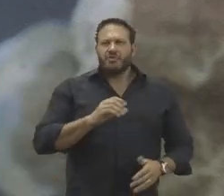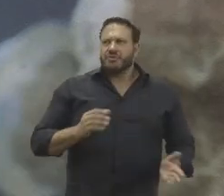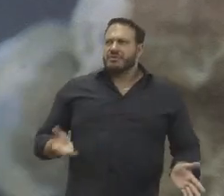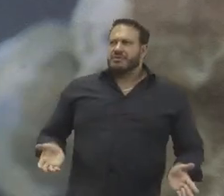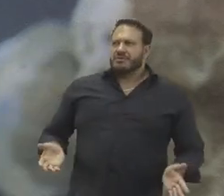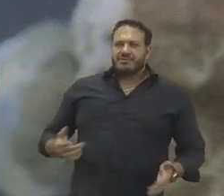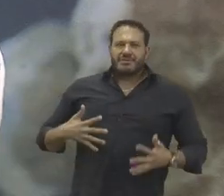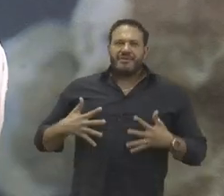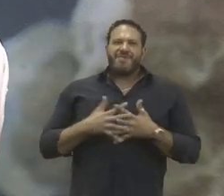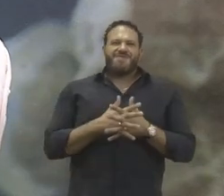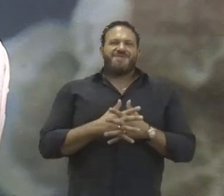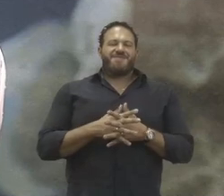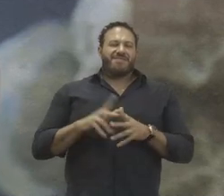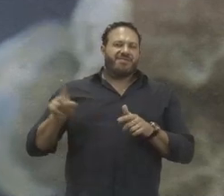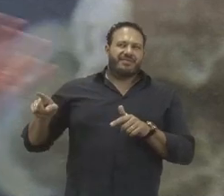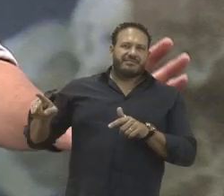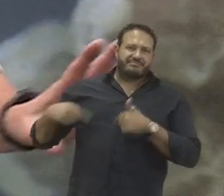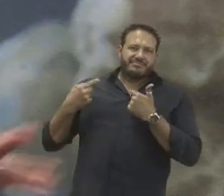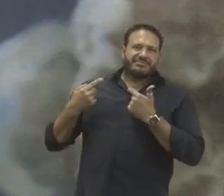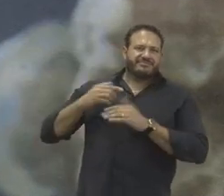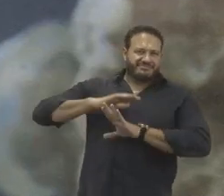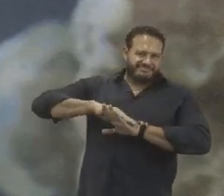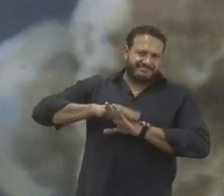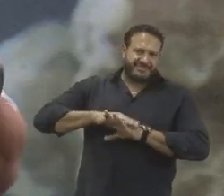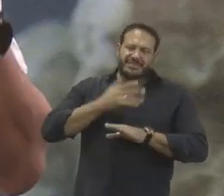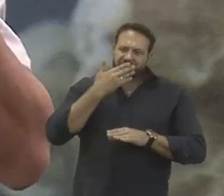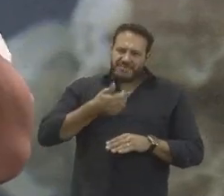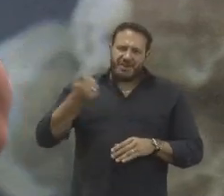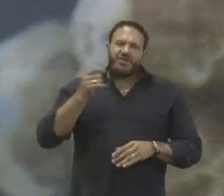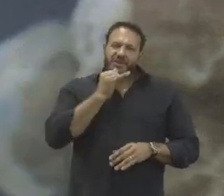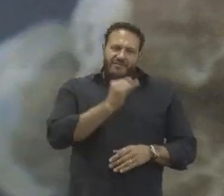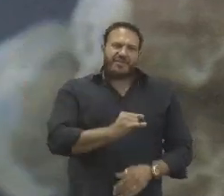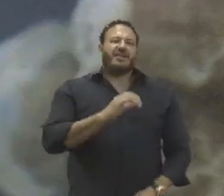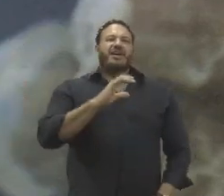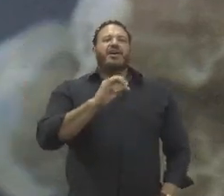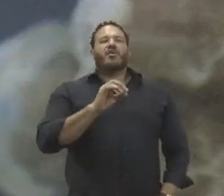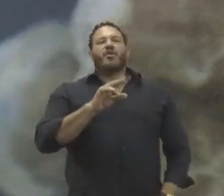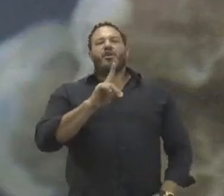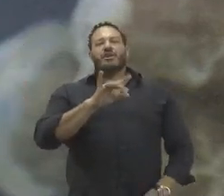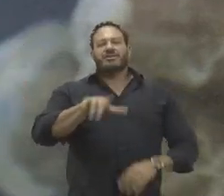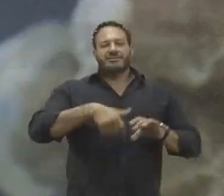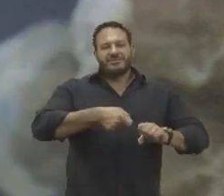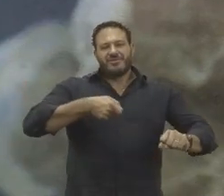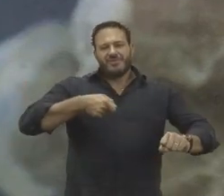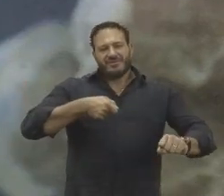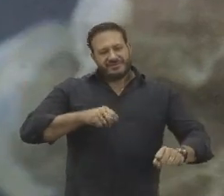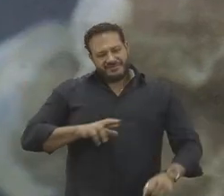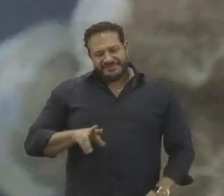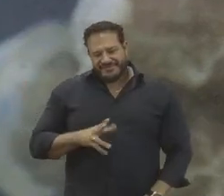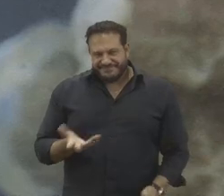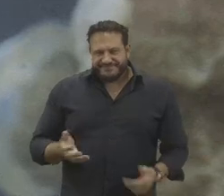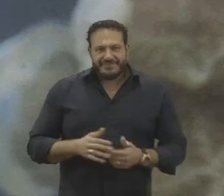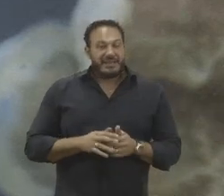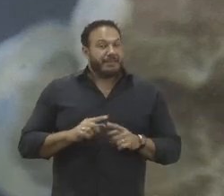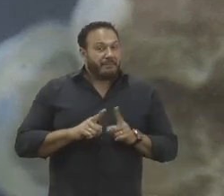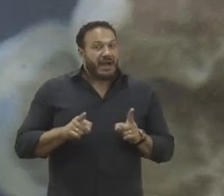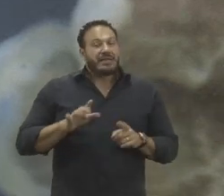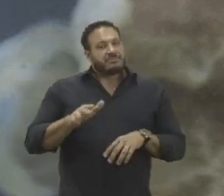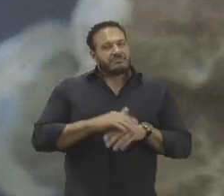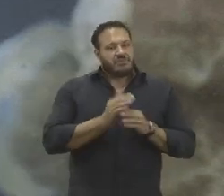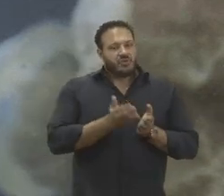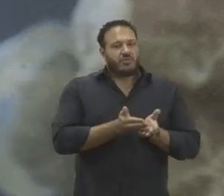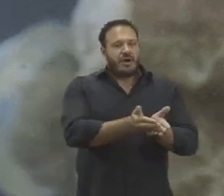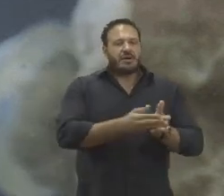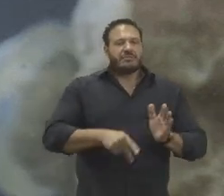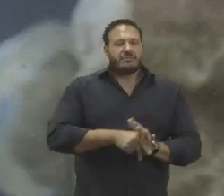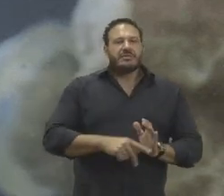pode criar confusão realmente melhor não melhor chamar de de corda mesmo enfim mas quando num barco da Marinha